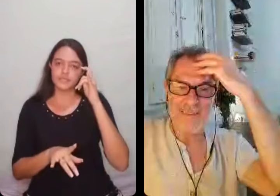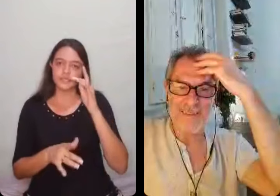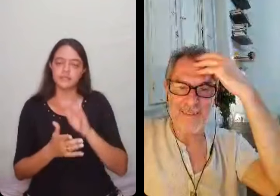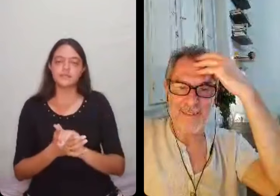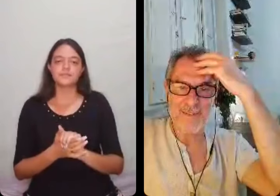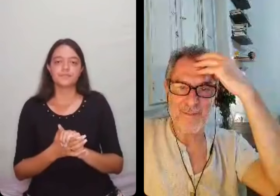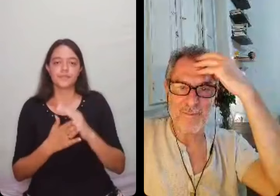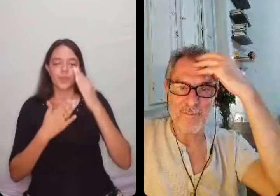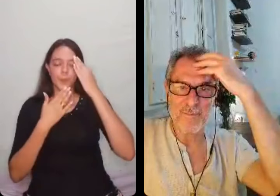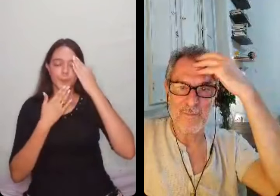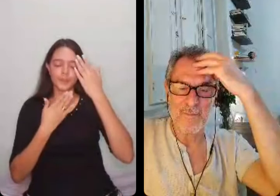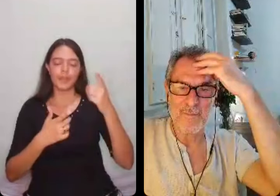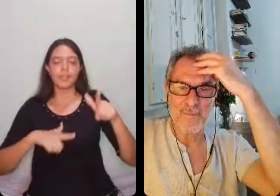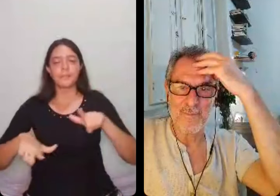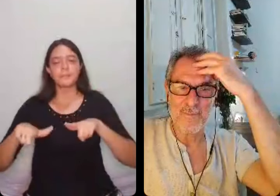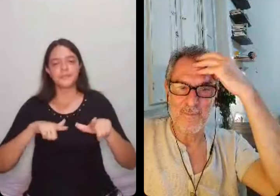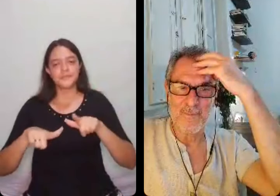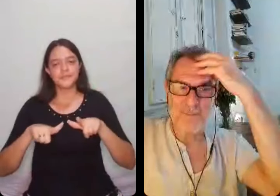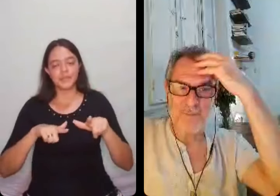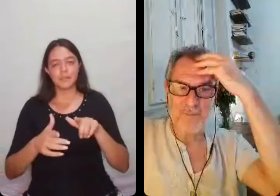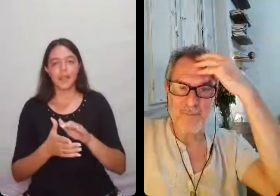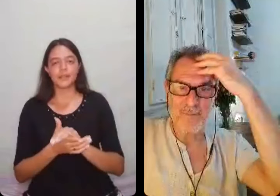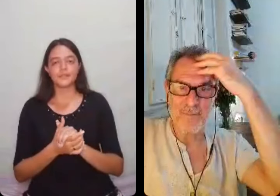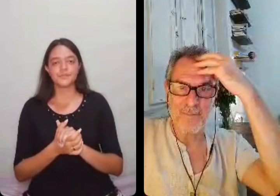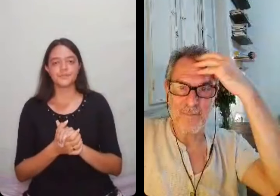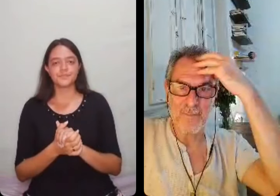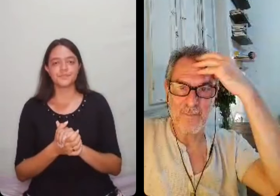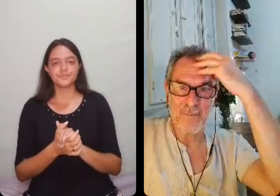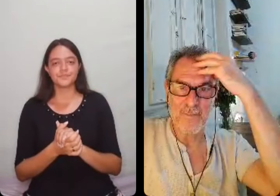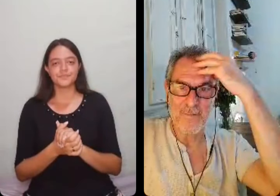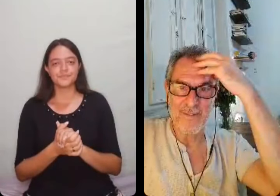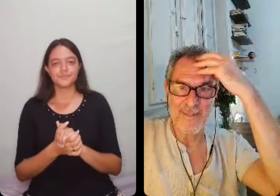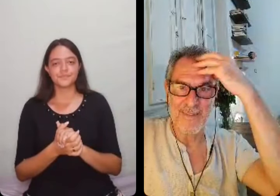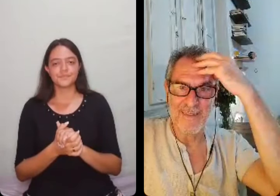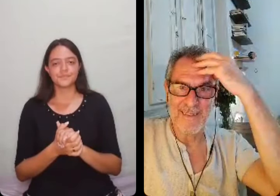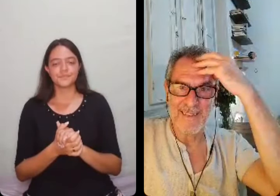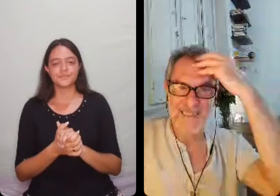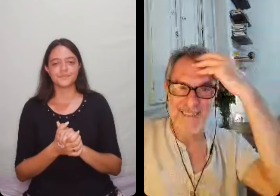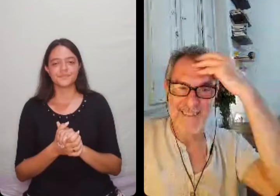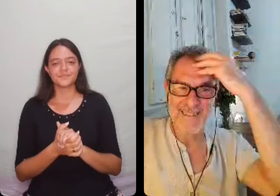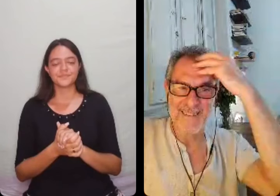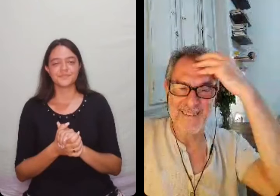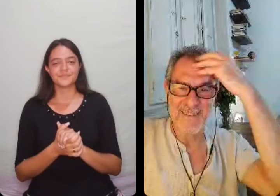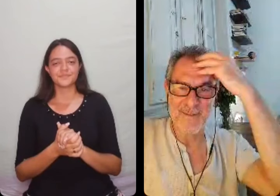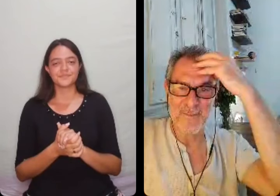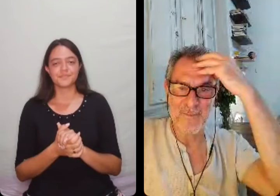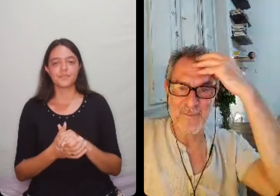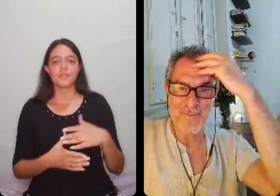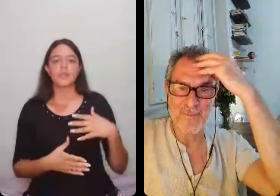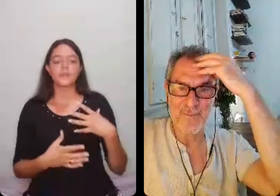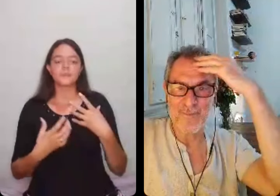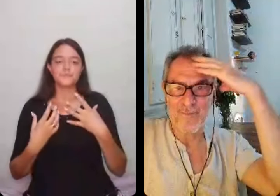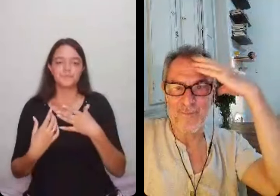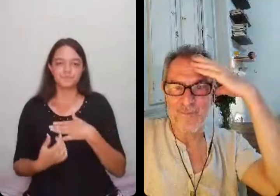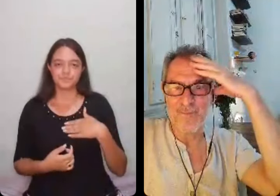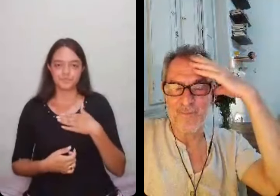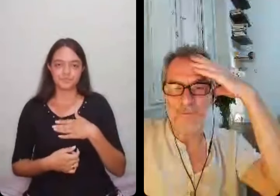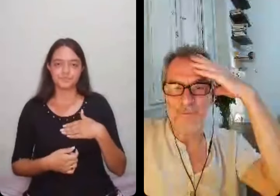trabalho e pode complementar, já vou despedir aí vocês, termine, tá bom? Eu gostaria de complementar. Obrigada, Jussara, de novo.